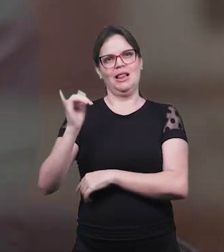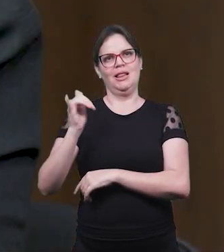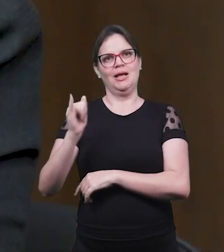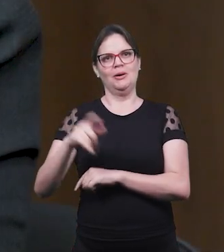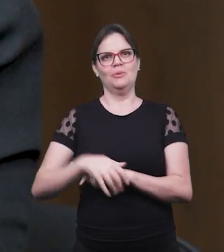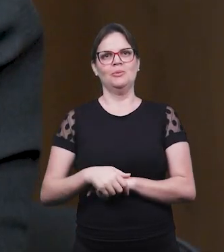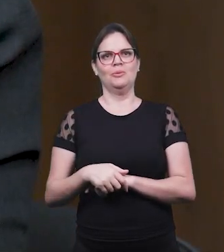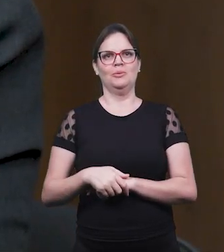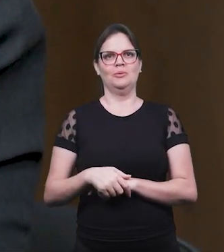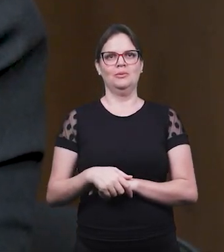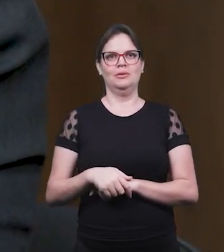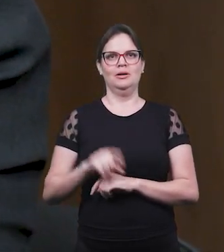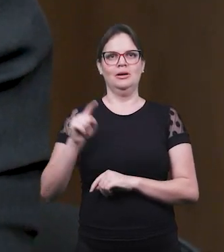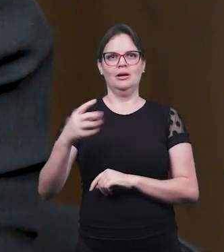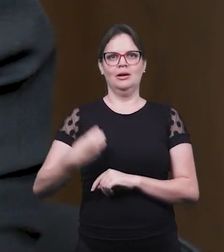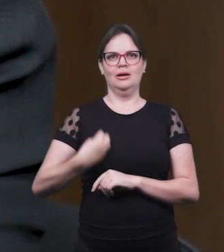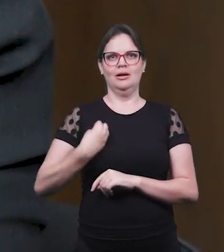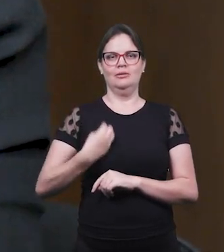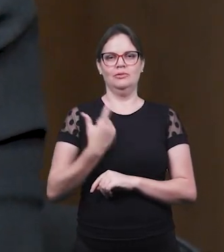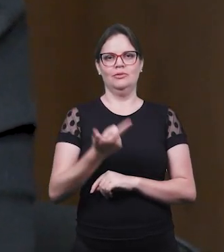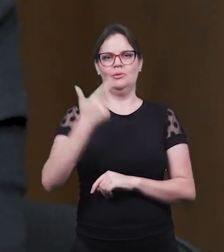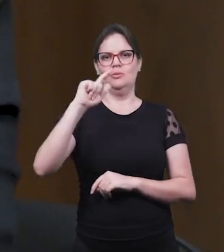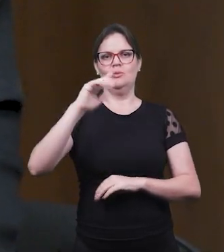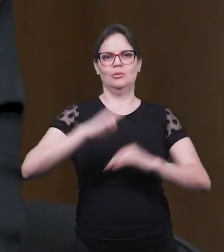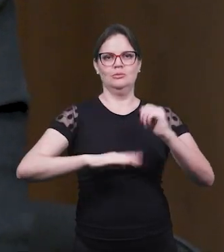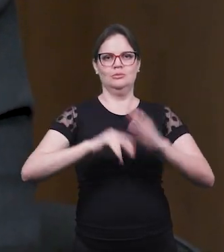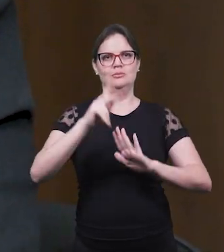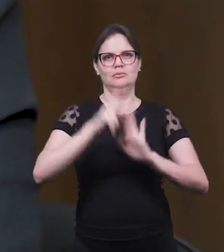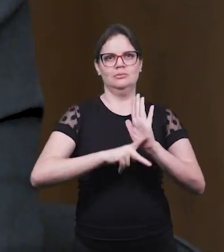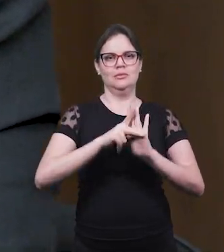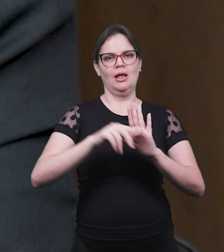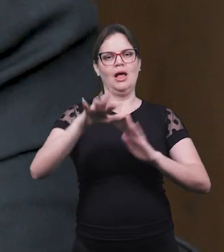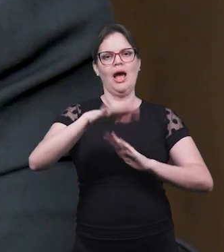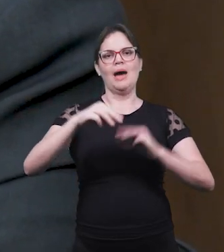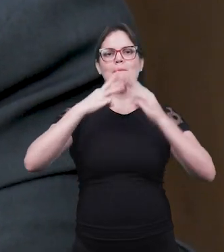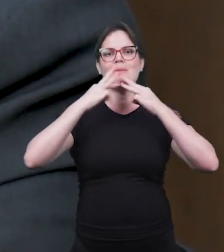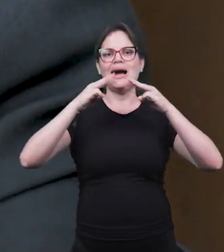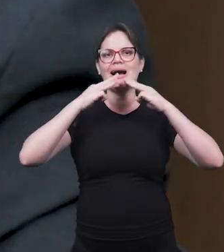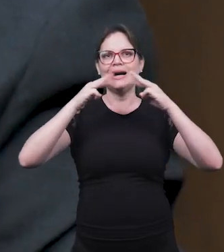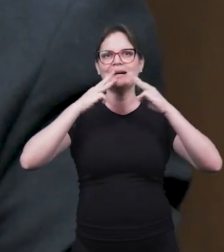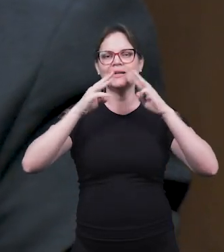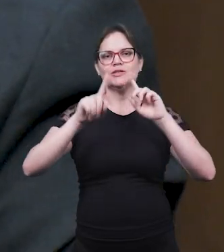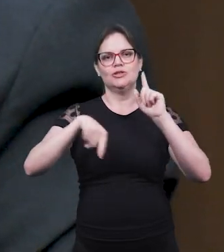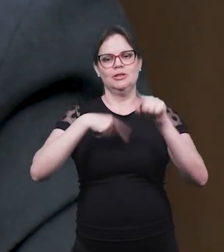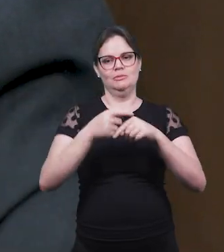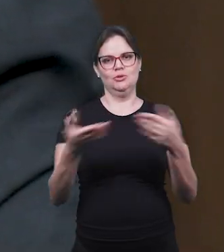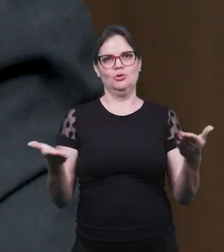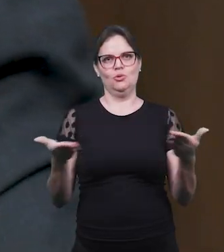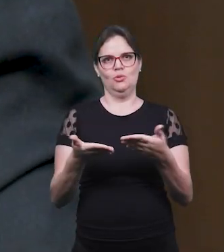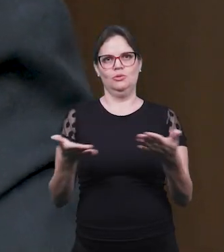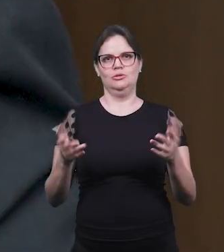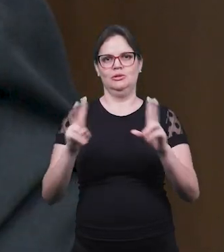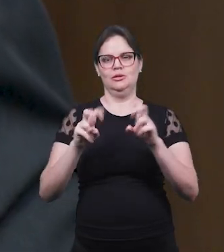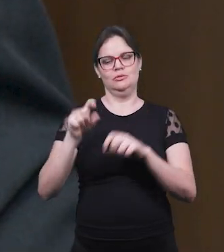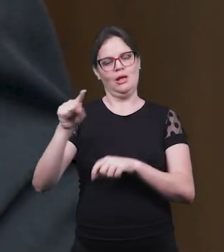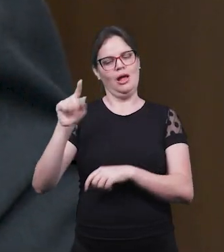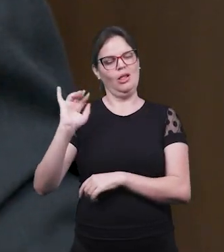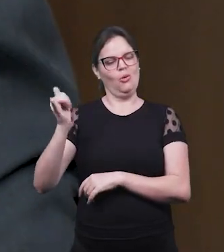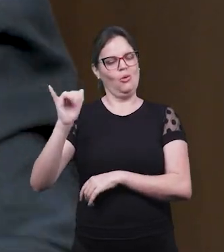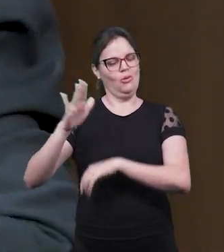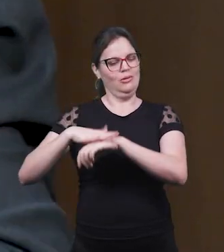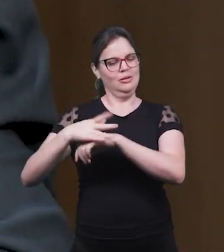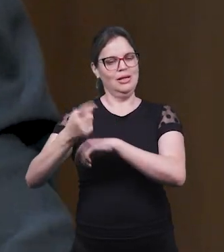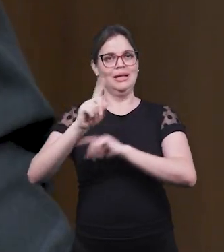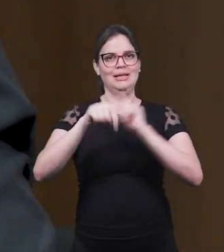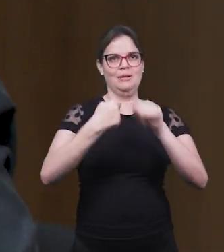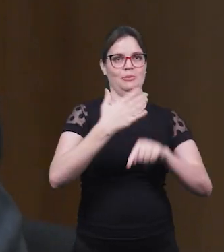a ter viver um outro projeto profissional na área de marketing. E depois chegou onde chegou, que aí ela vai contar e depois